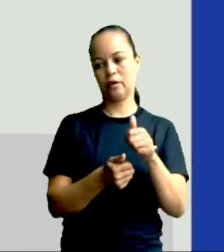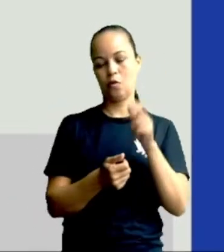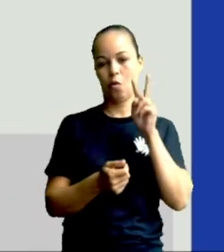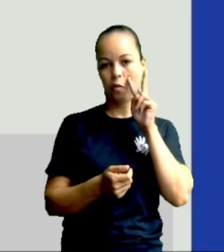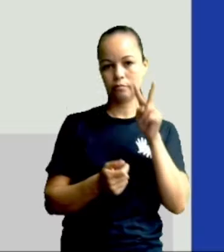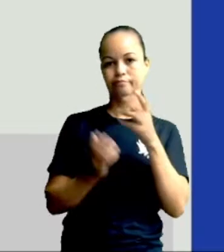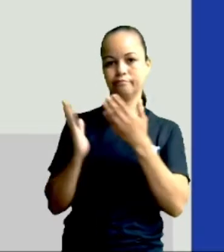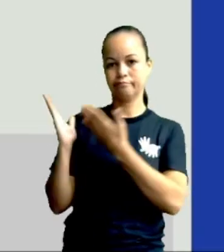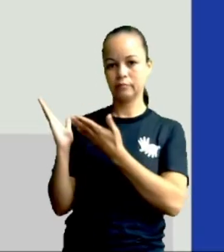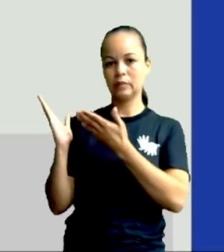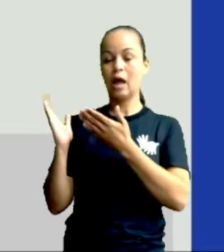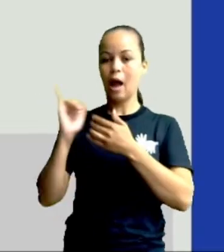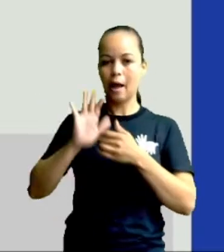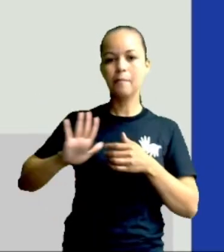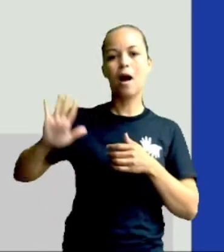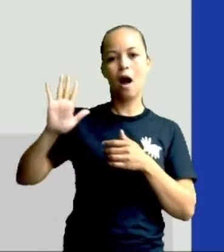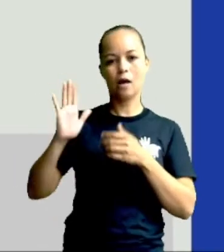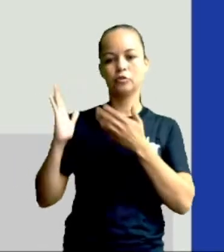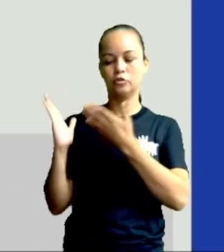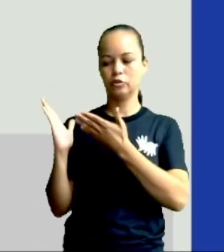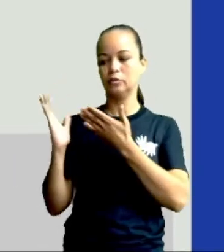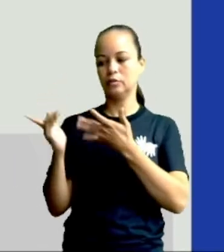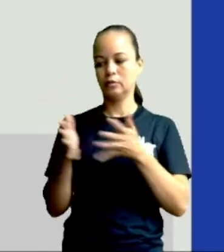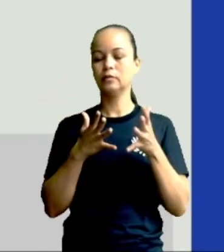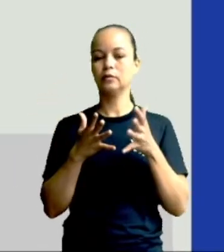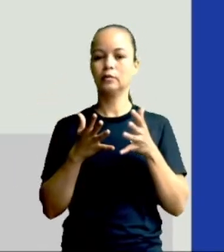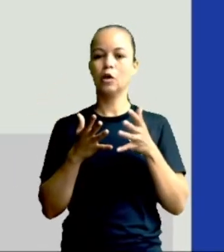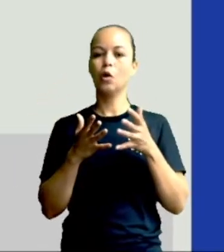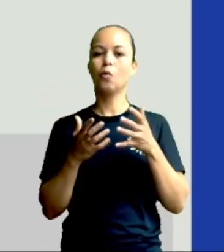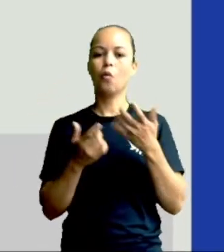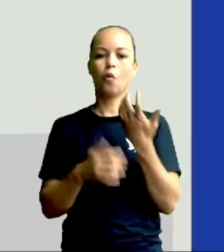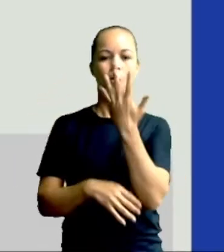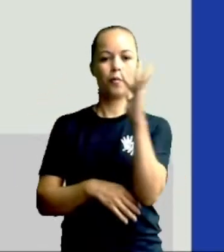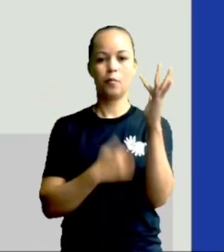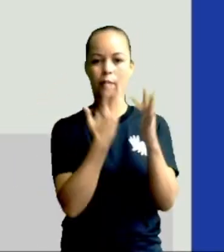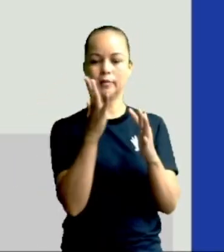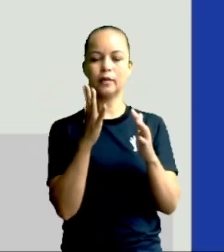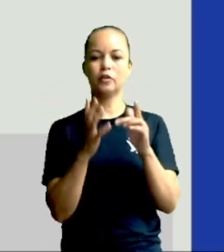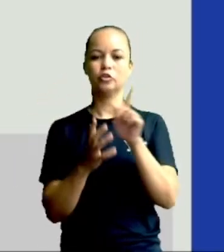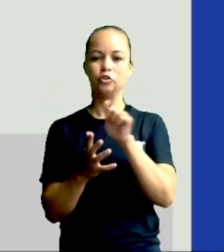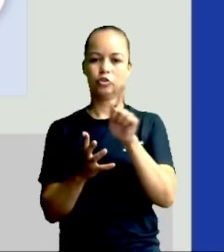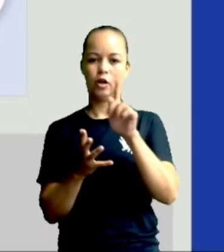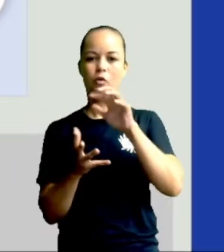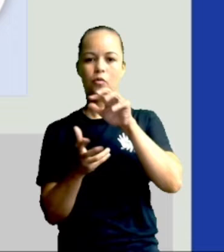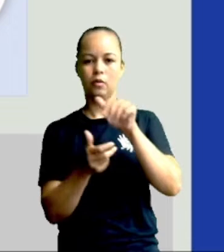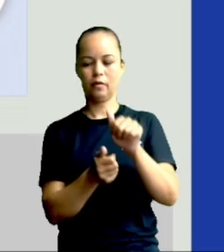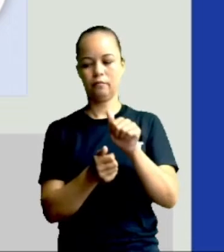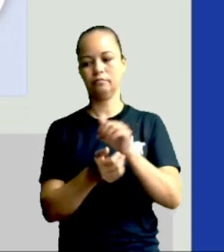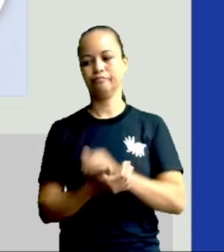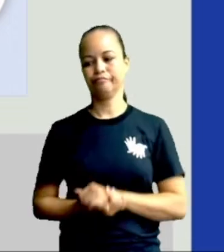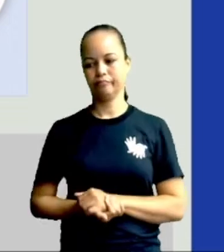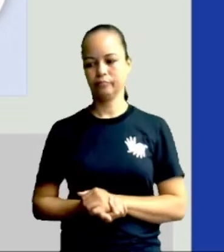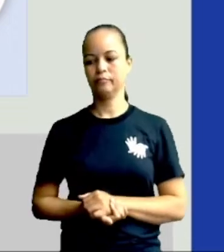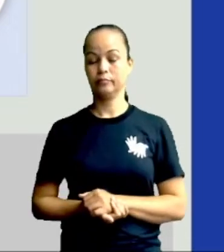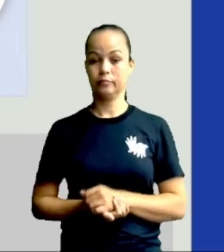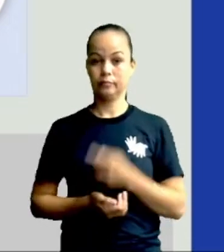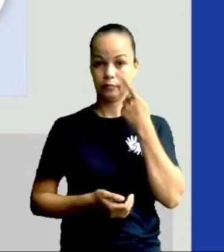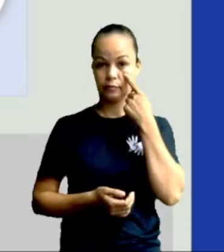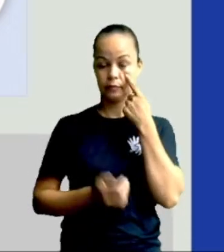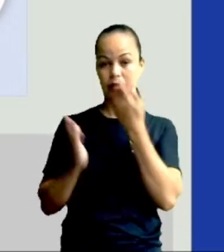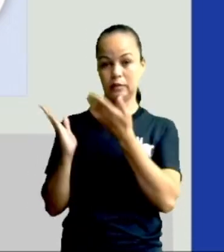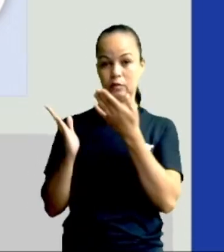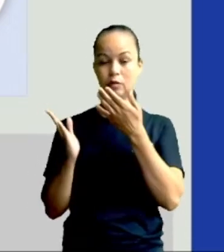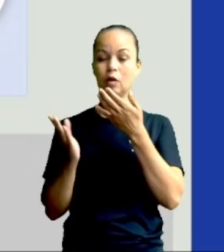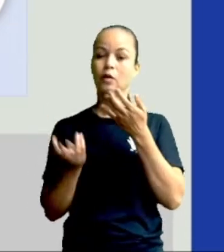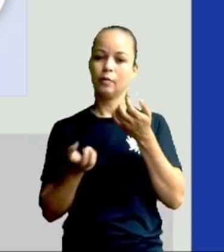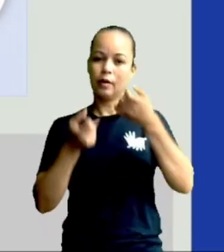além de humanizada ou cultural, também é conhecida como paisagem geográfica. Olha aí um desenho para